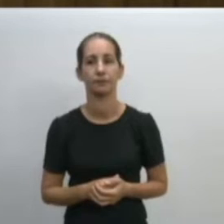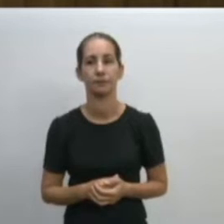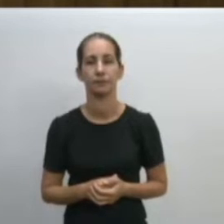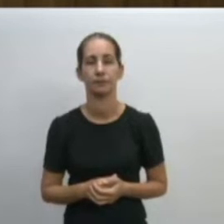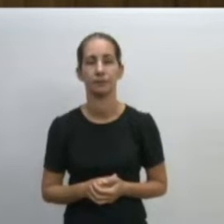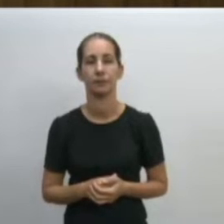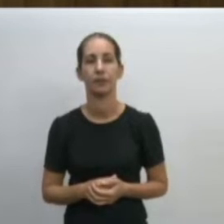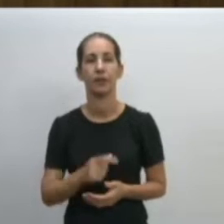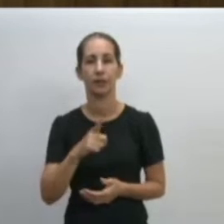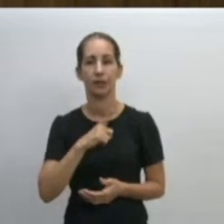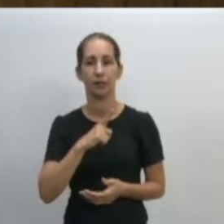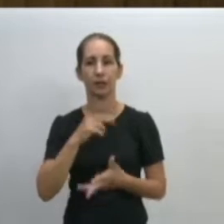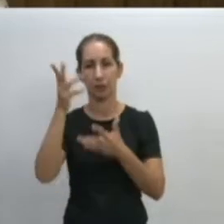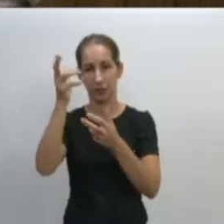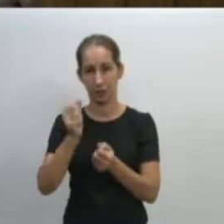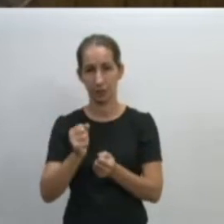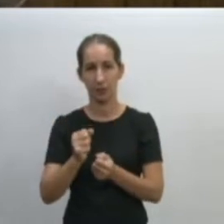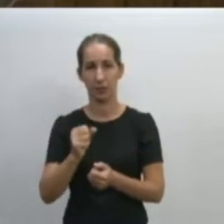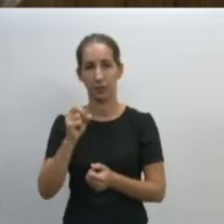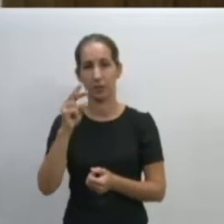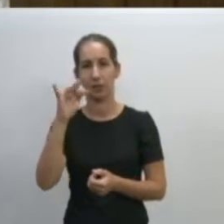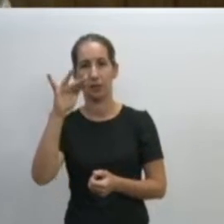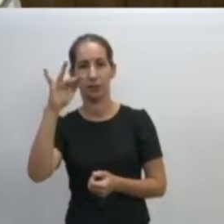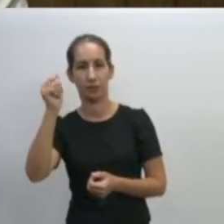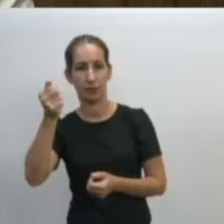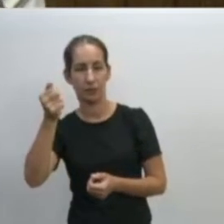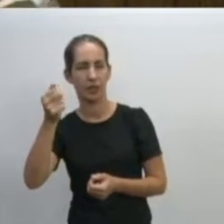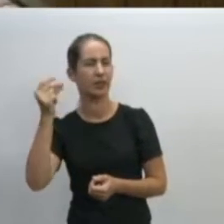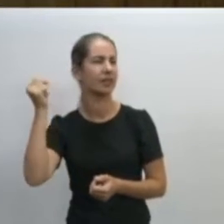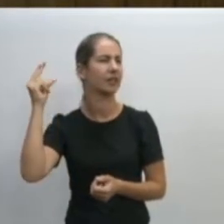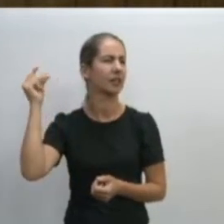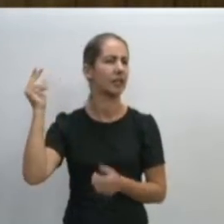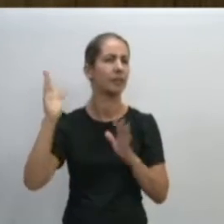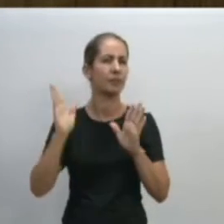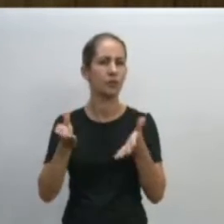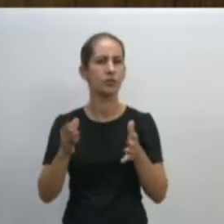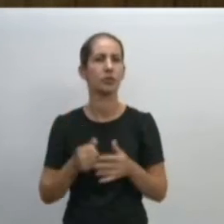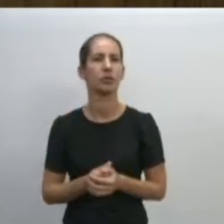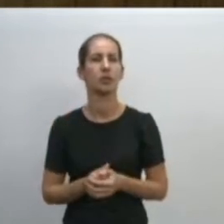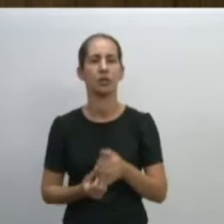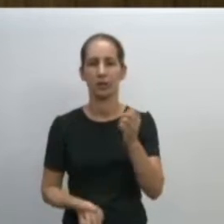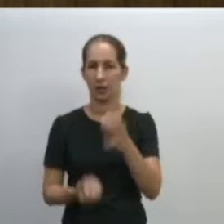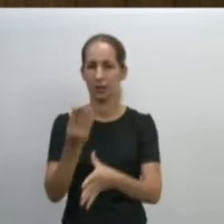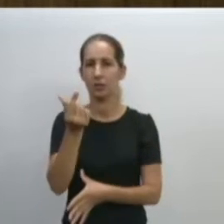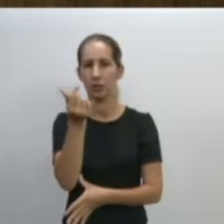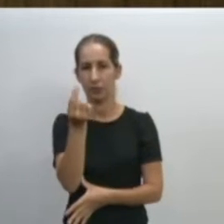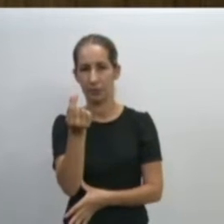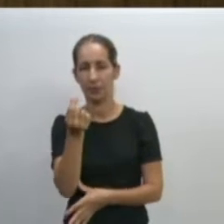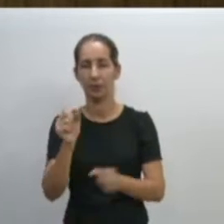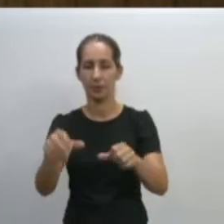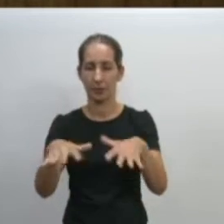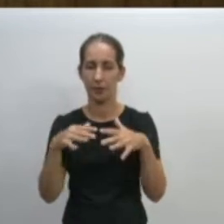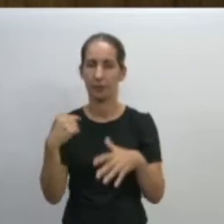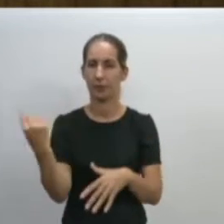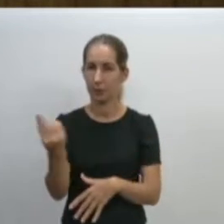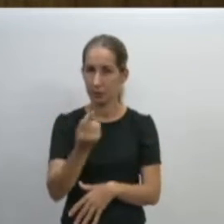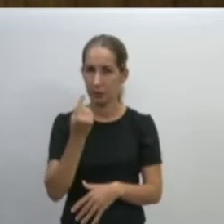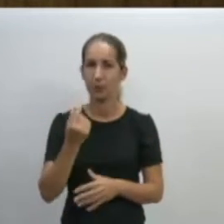A gente tem uma demanda na CEINFRA, que ela já é antiga, é fruto de uma emenda parlamentar,